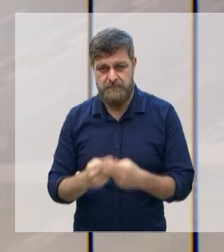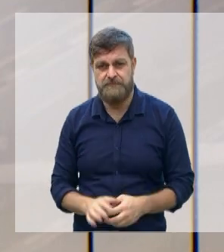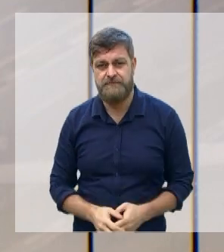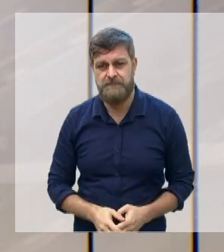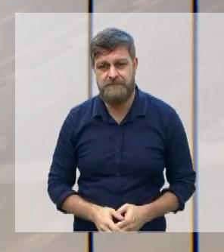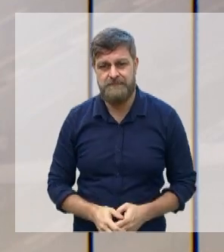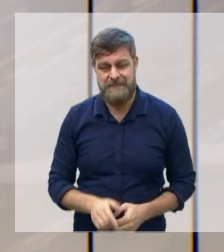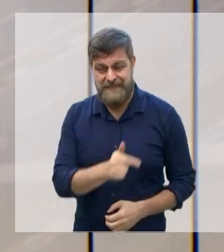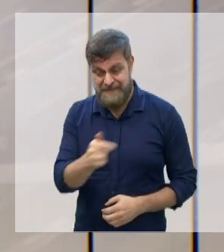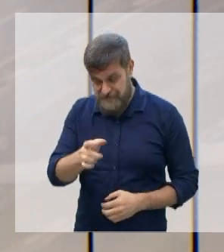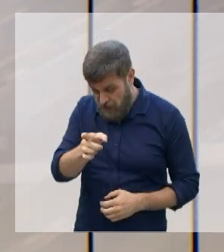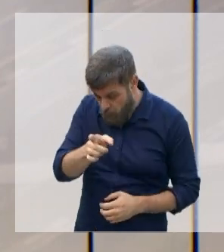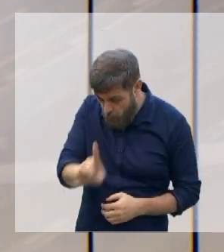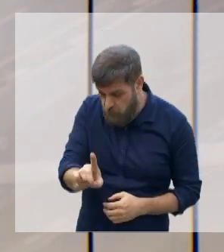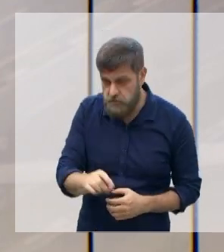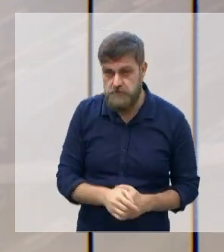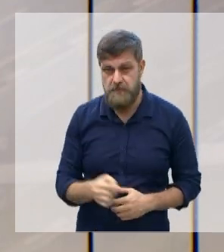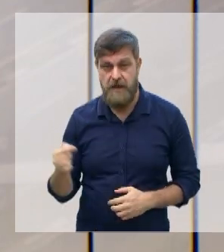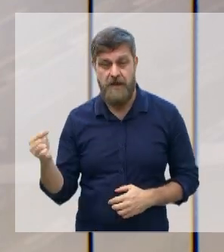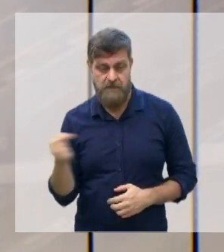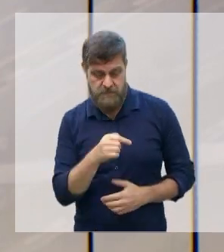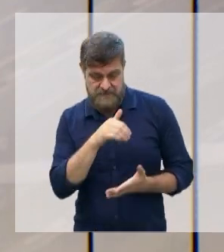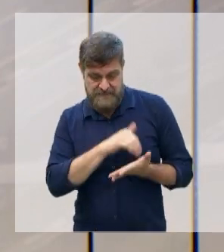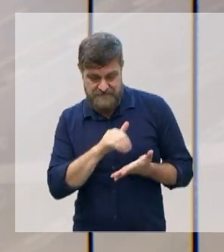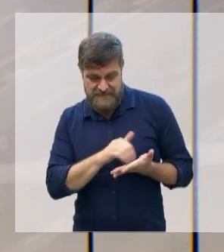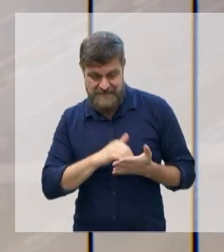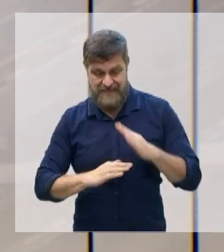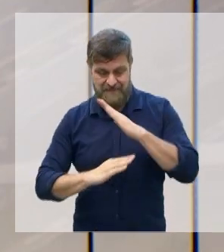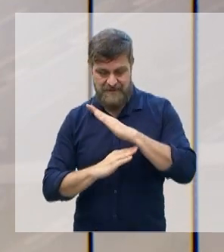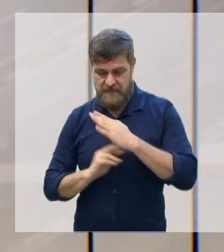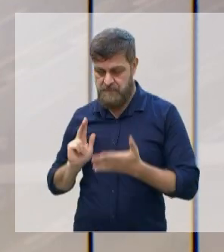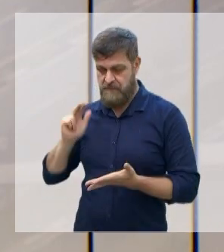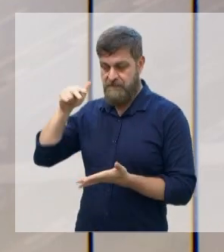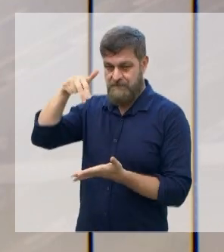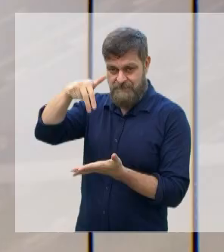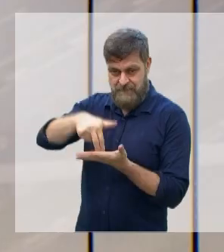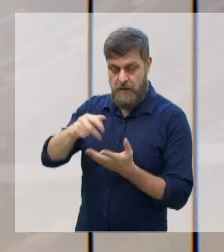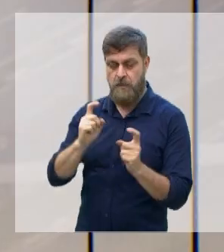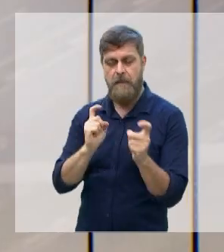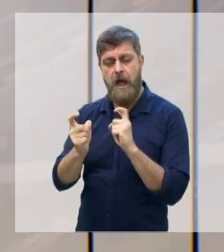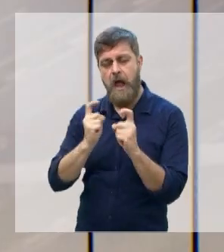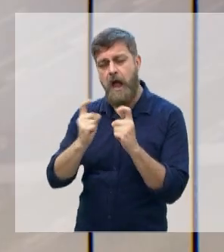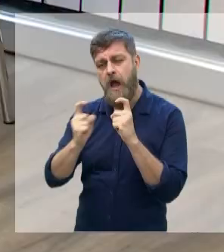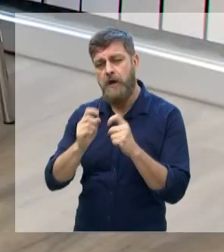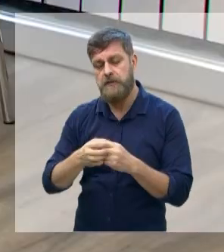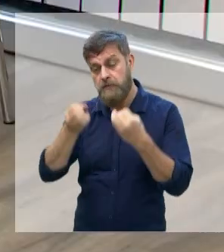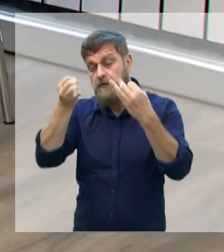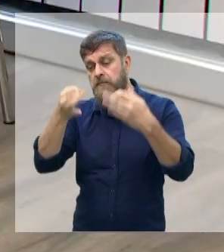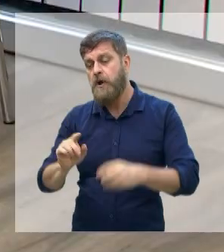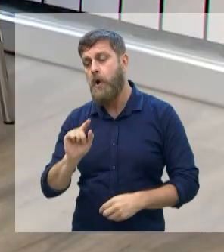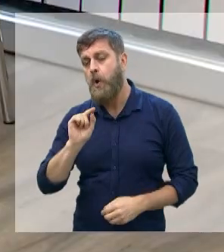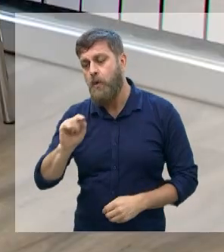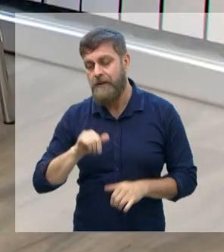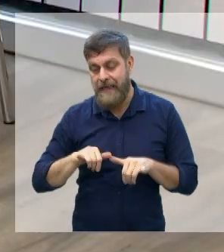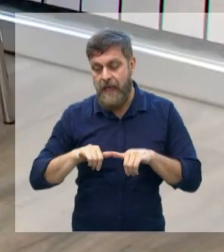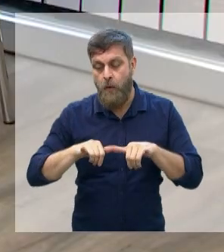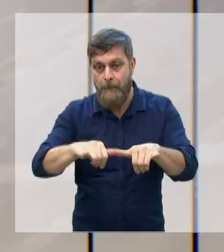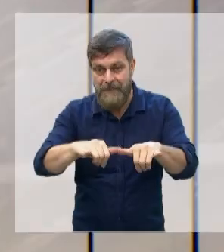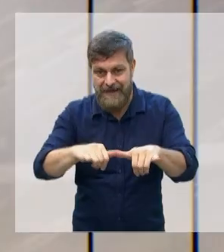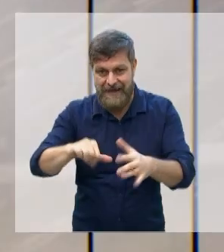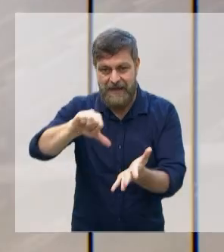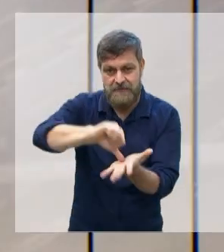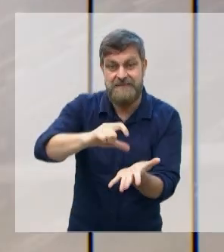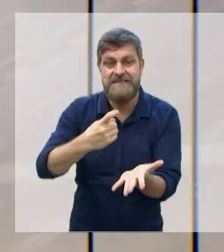última semana é sobre esteve aqui na câmara em uma reunião inclusive falando a respeito do mercadão quem está em